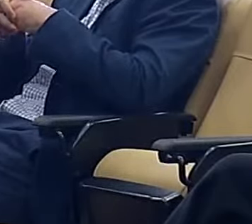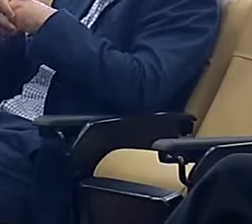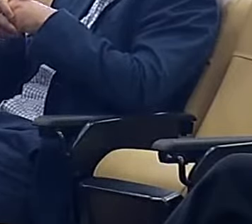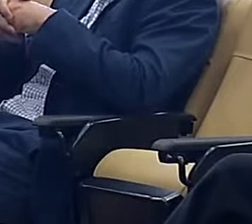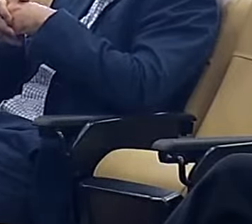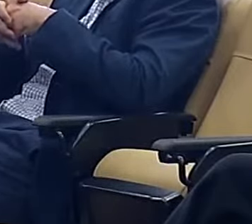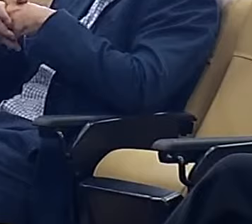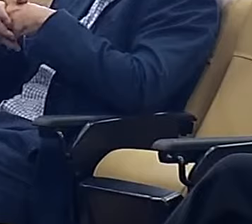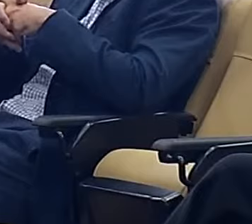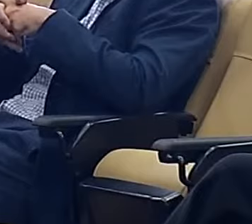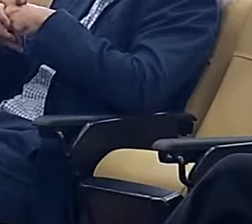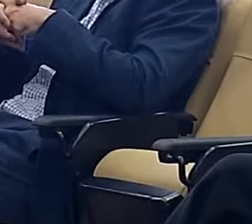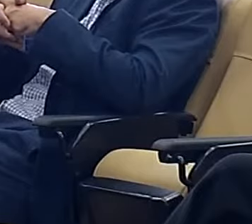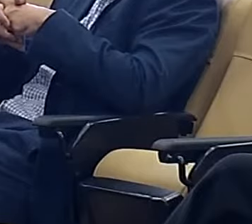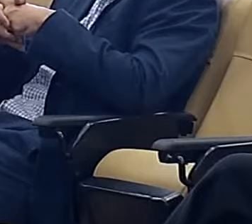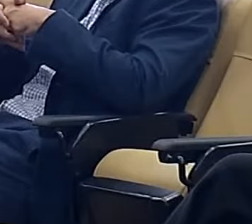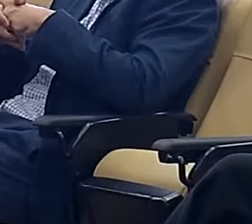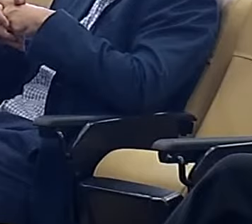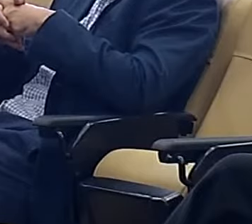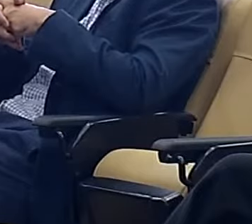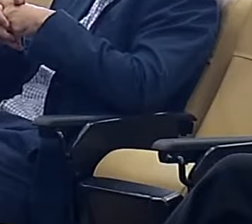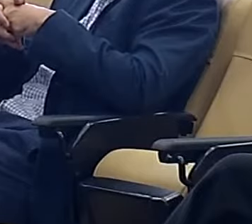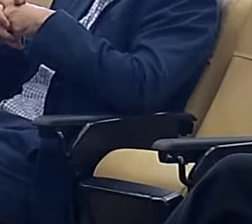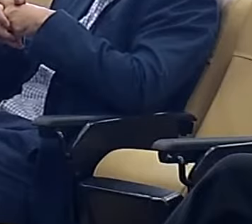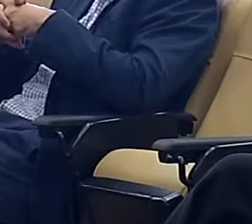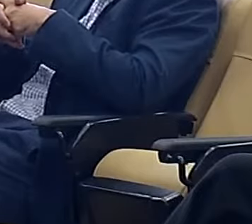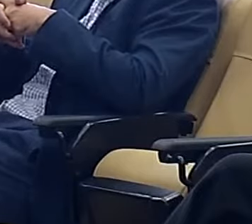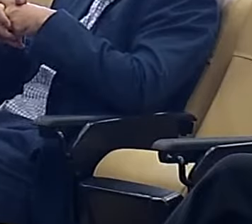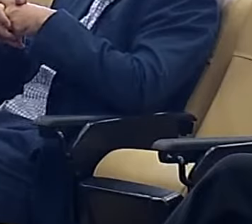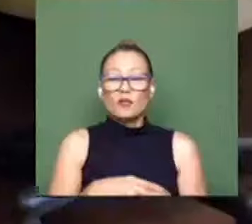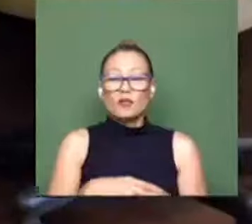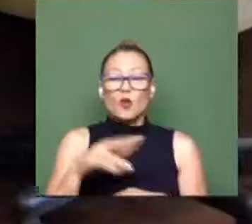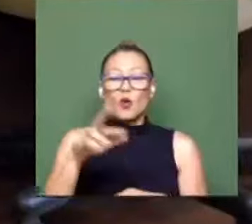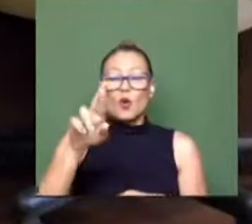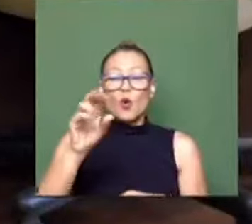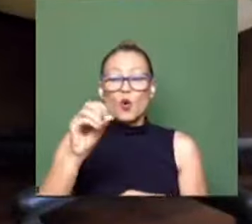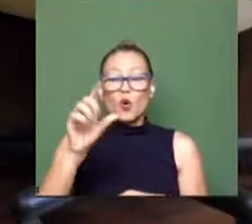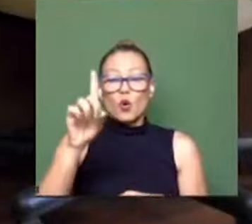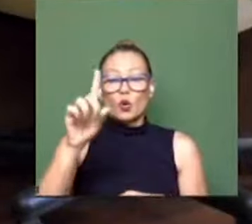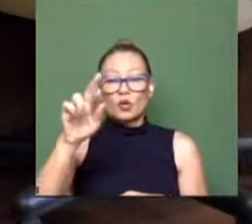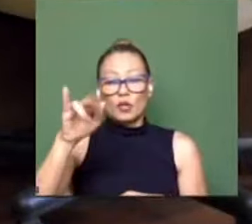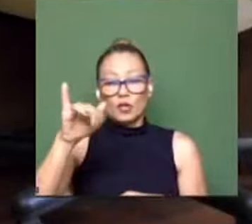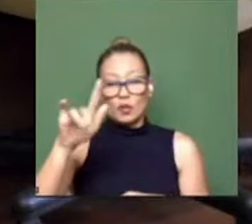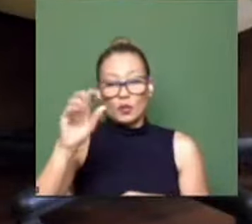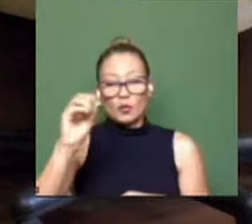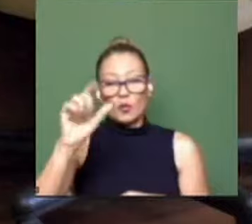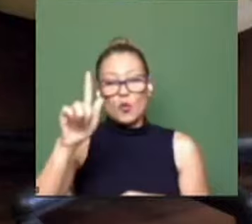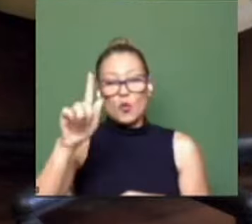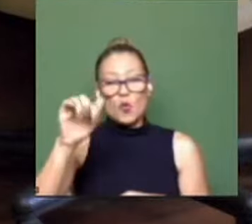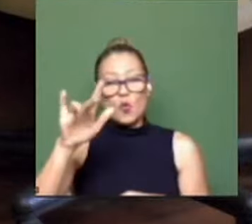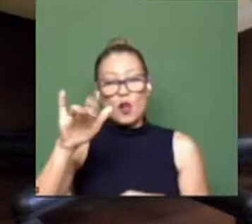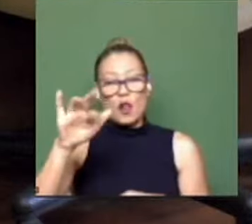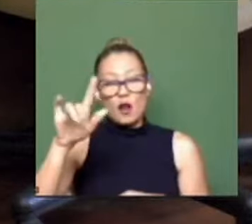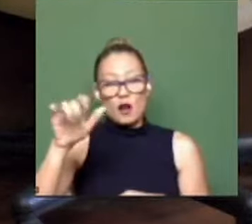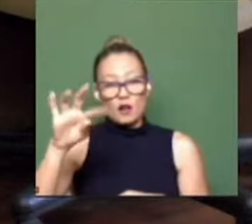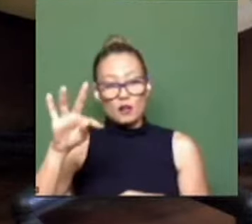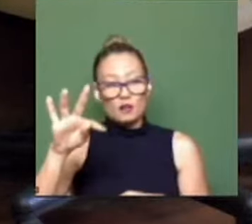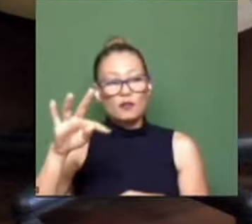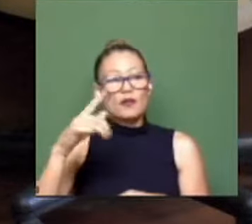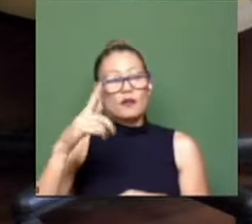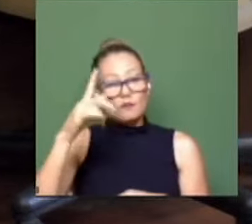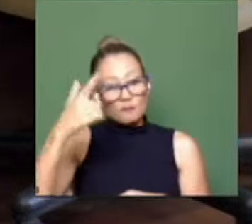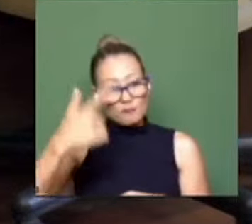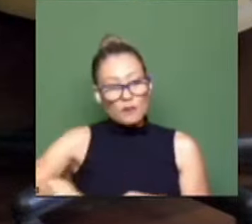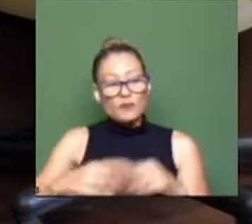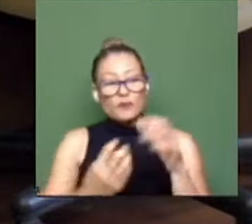o projeto foi defendido por ativistas ambientais que participaram da audiência Vamos criar a terceira área de Proteção Ambiental em